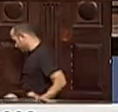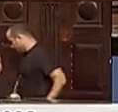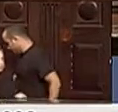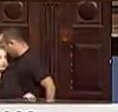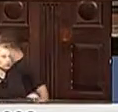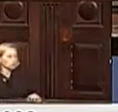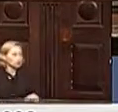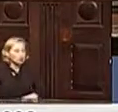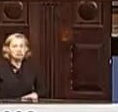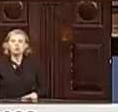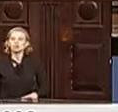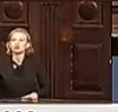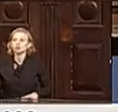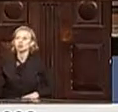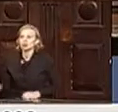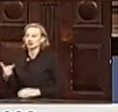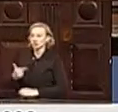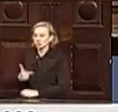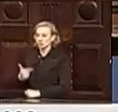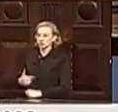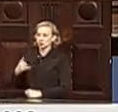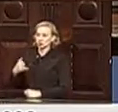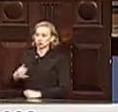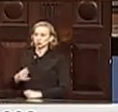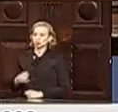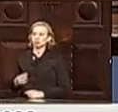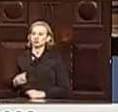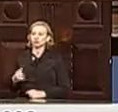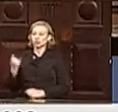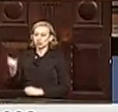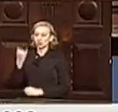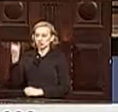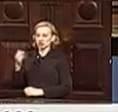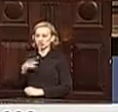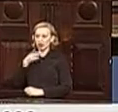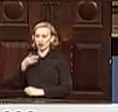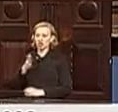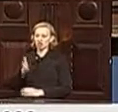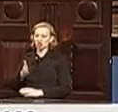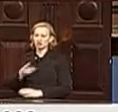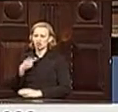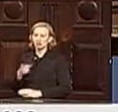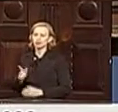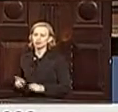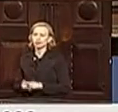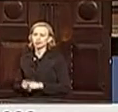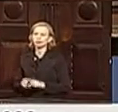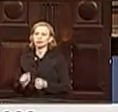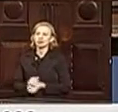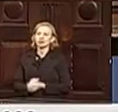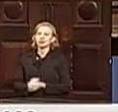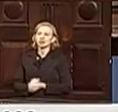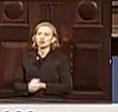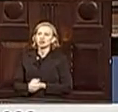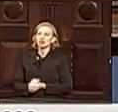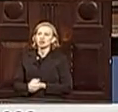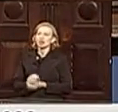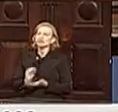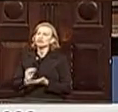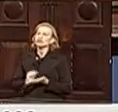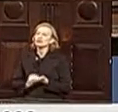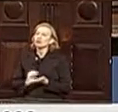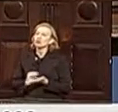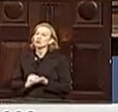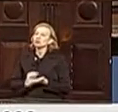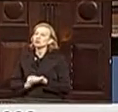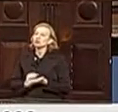que é importante para mim ressaltar, eu já falei aqui, que essa falta de comando que vivemos no estado do Rio